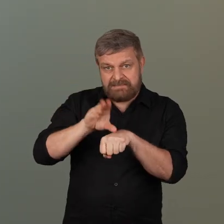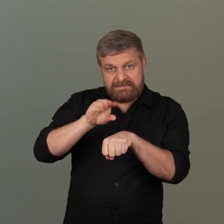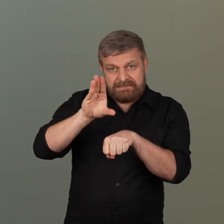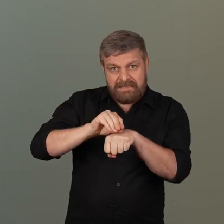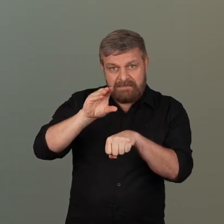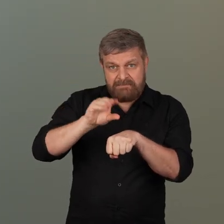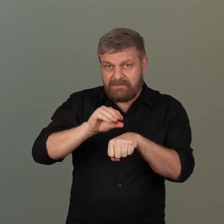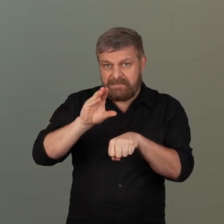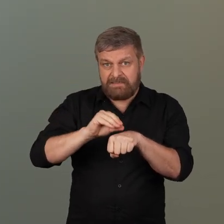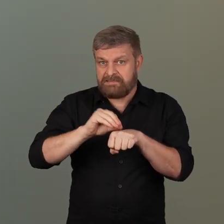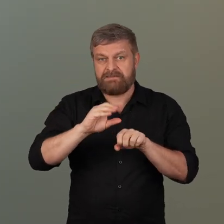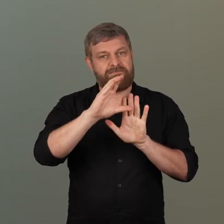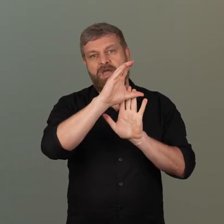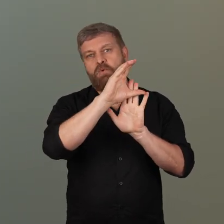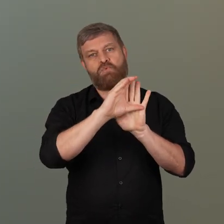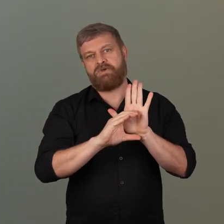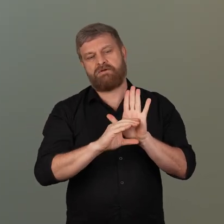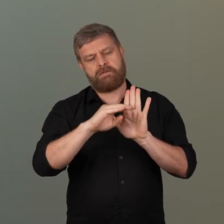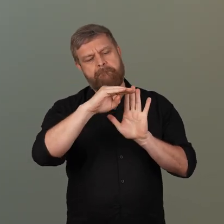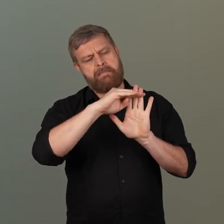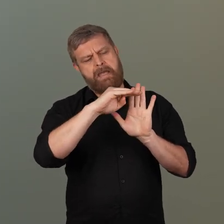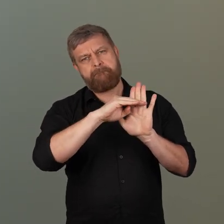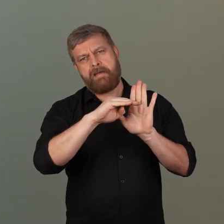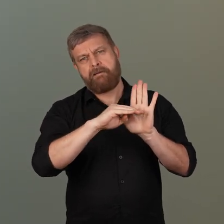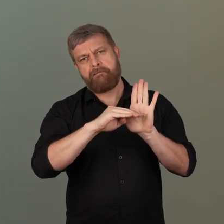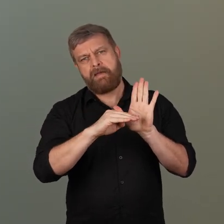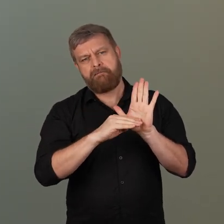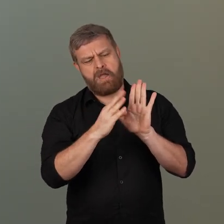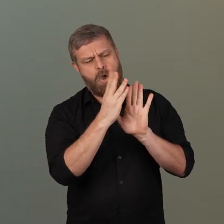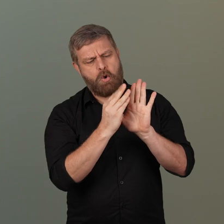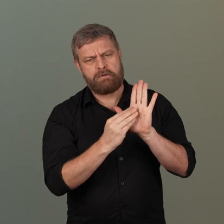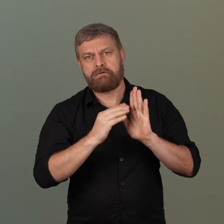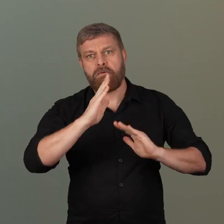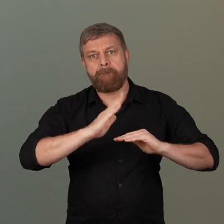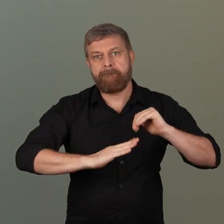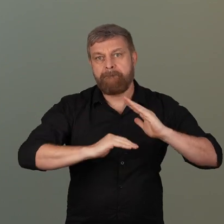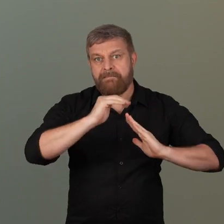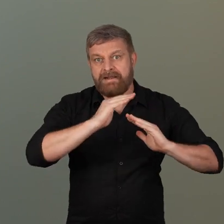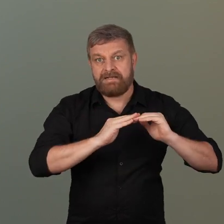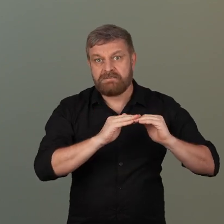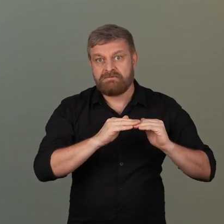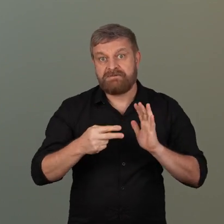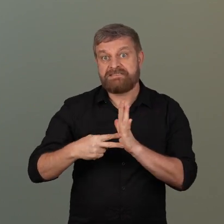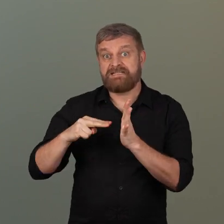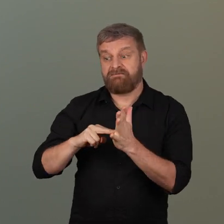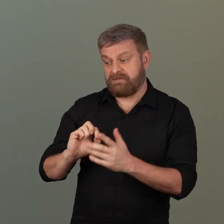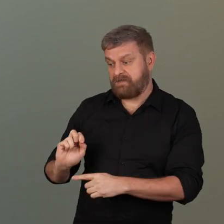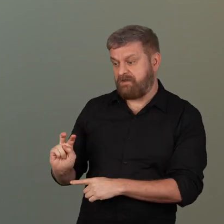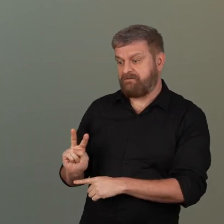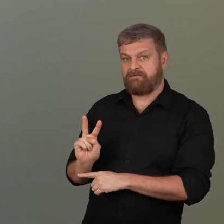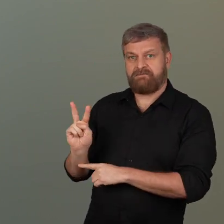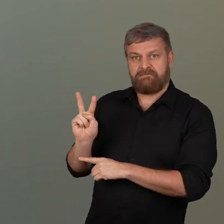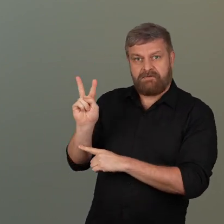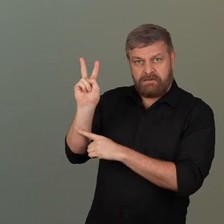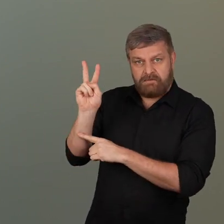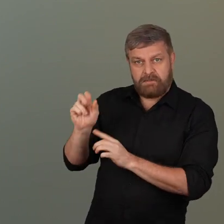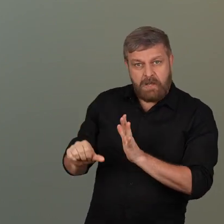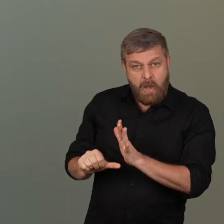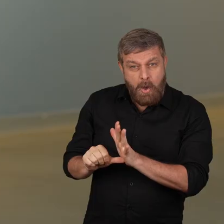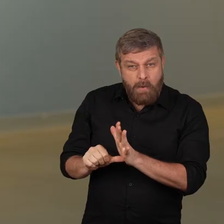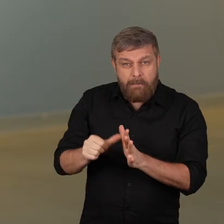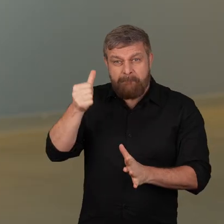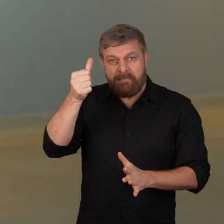são saberes curriculares ou conteúdos programáticos, mas são valores, né? O